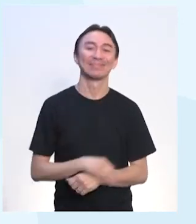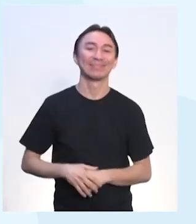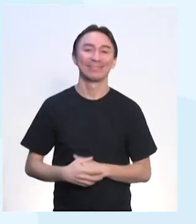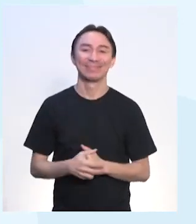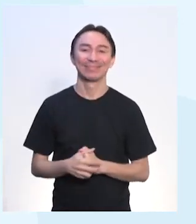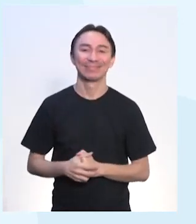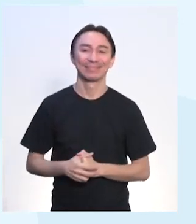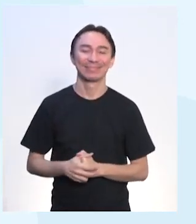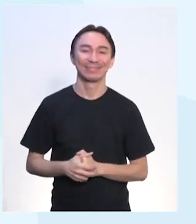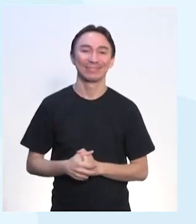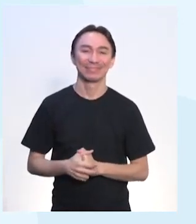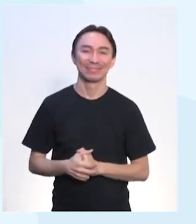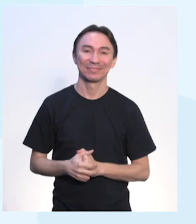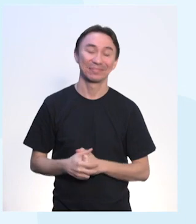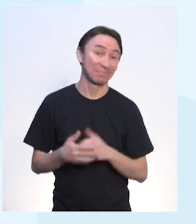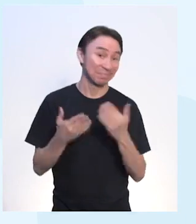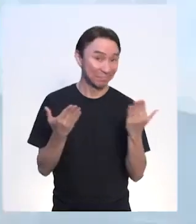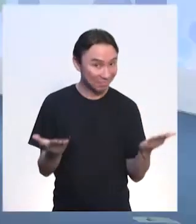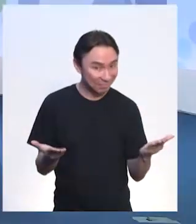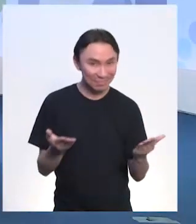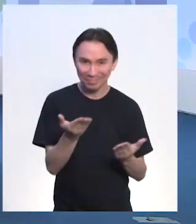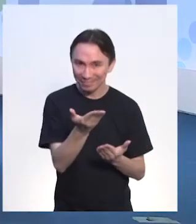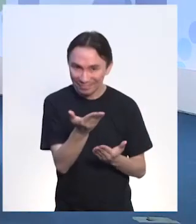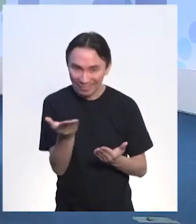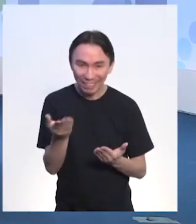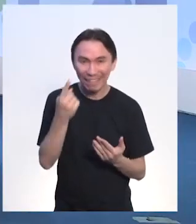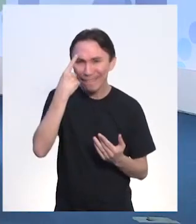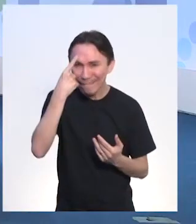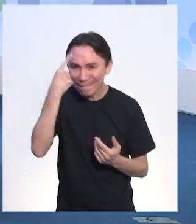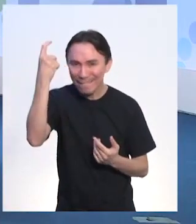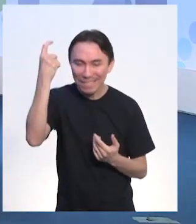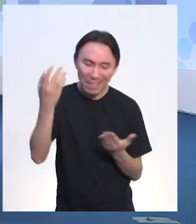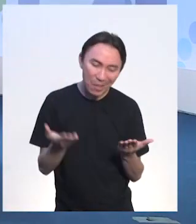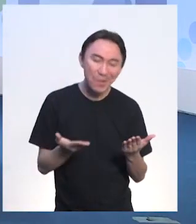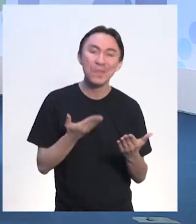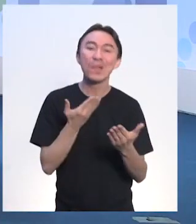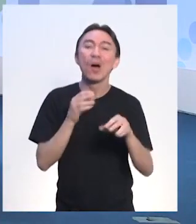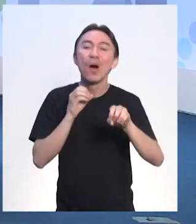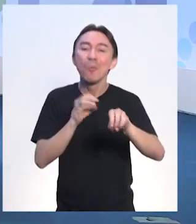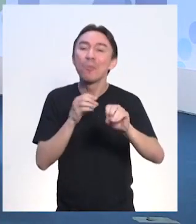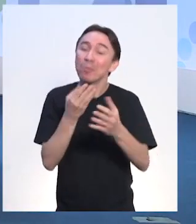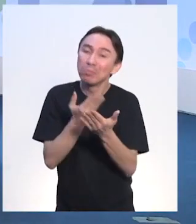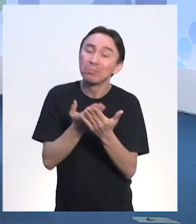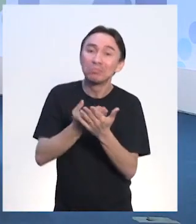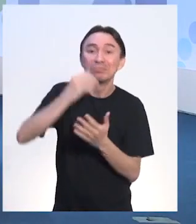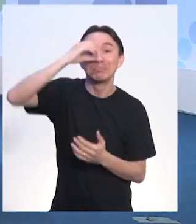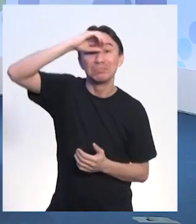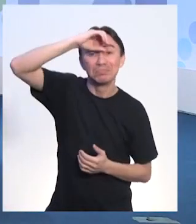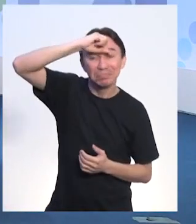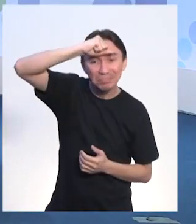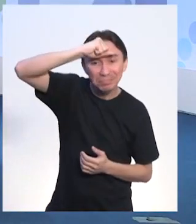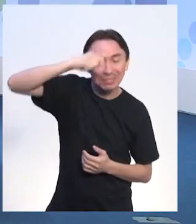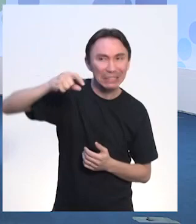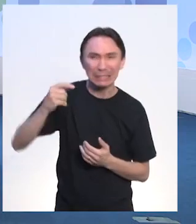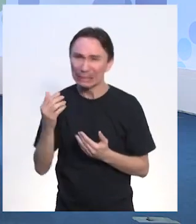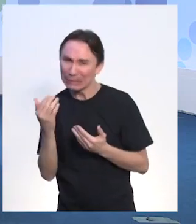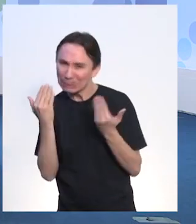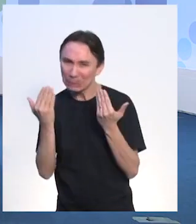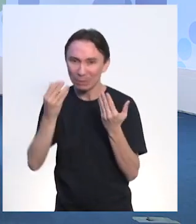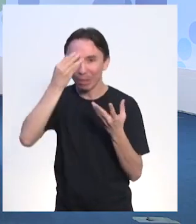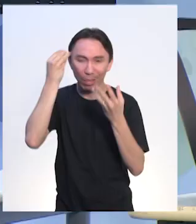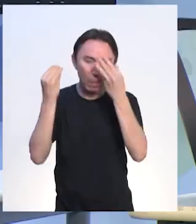tela. Espero que vocês tenham lembrado dessa aula ou aprendido para quem estava com dúvida,